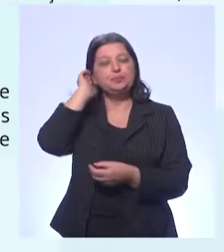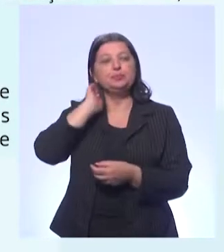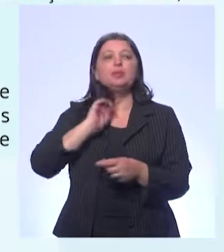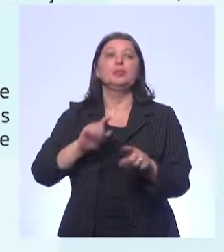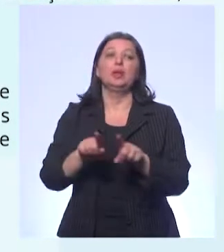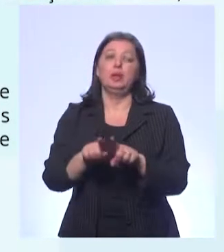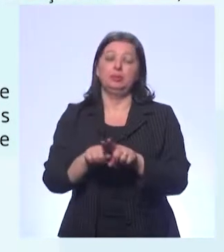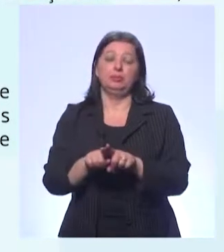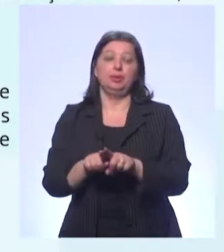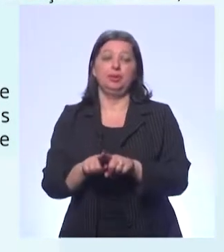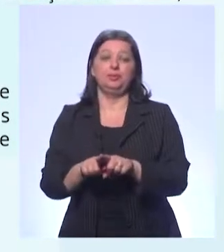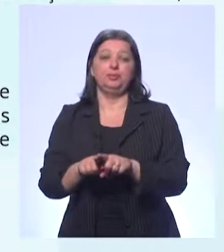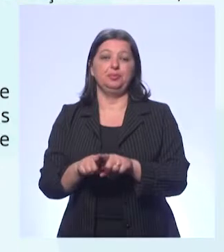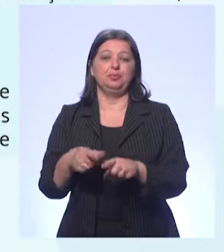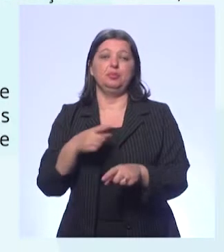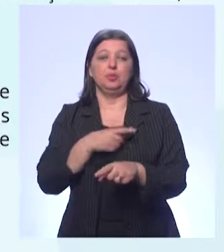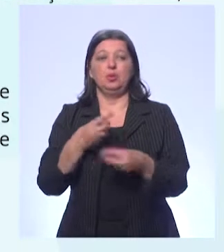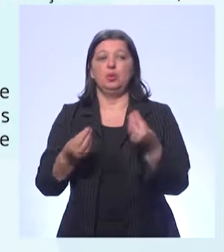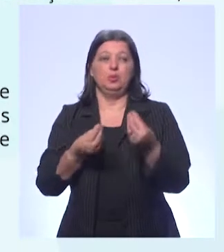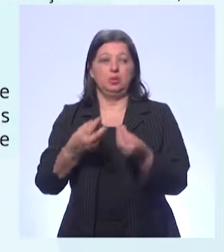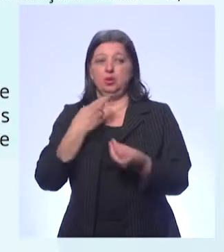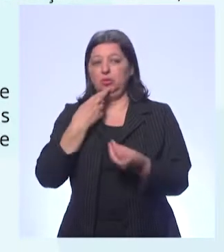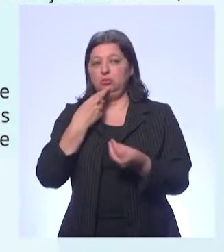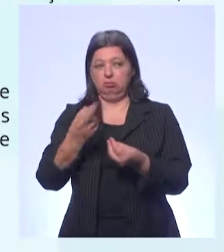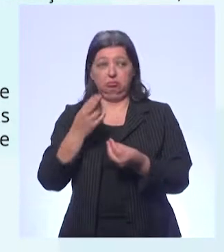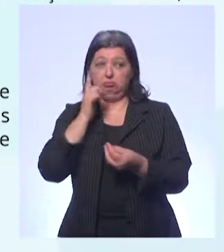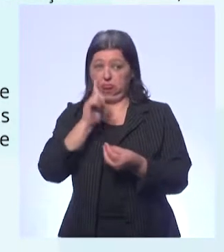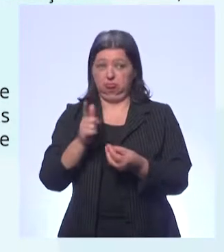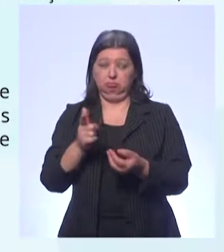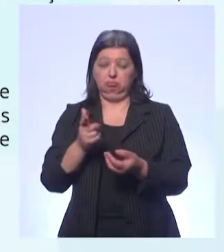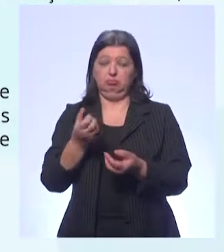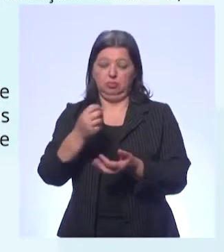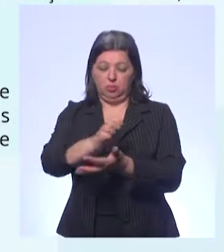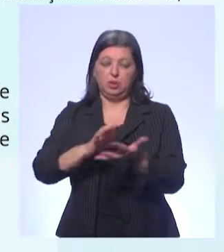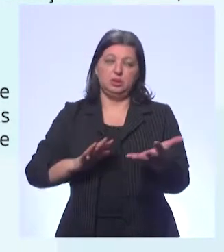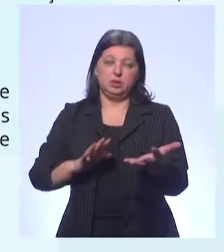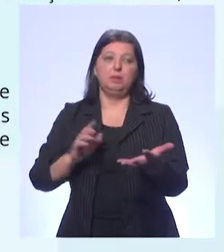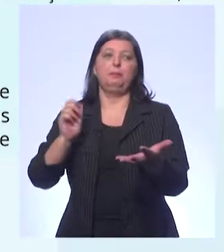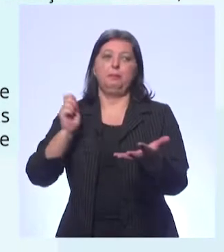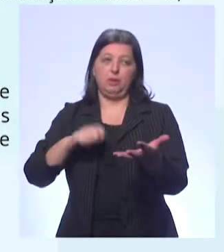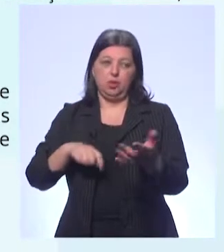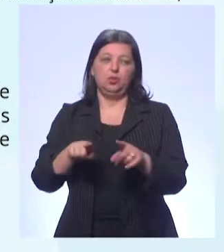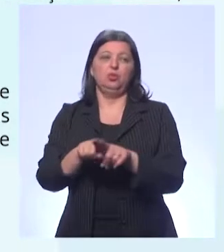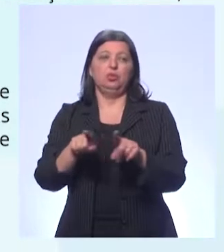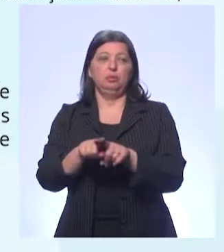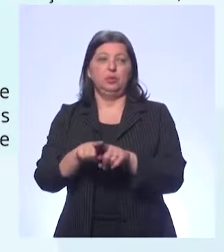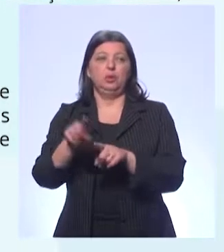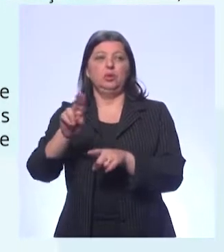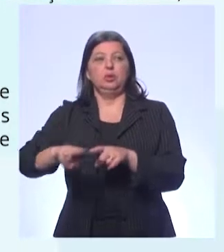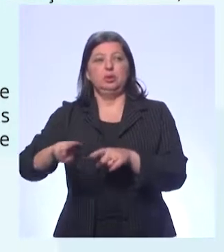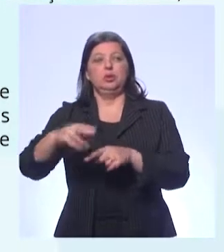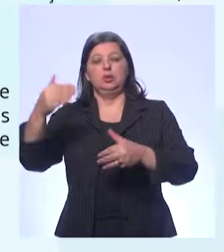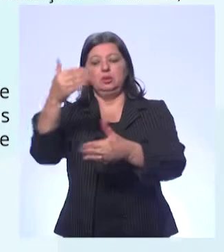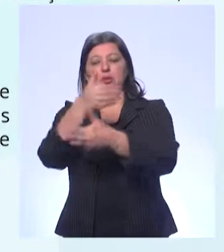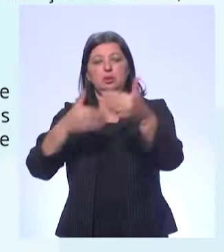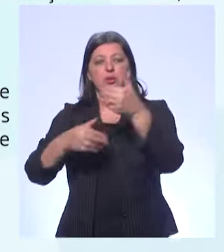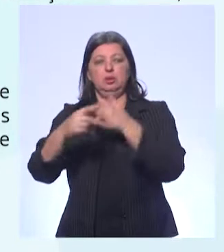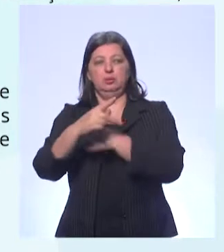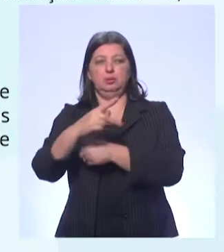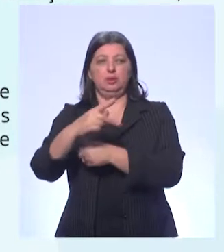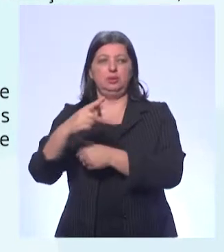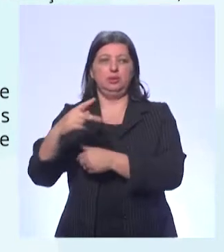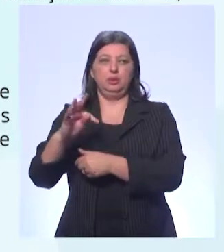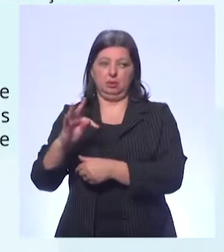aí, para você conseguir responder lá o exercício, pode estar usando o PPT, que fica disponível